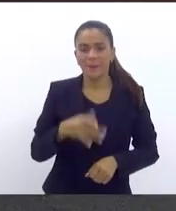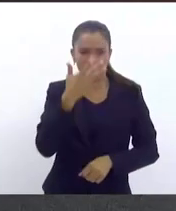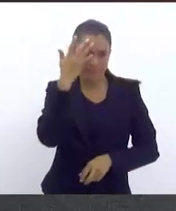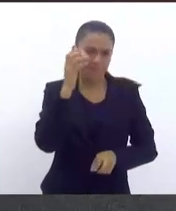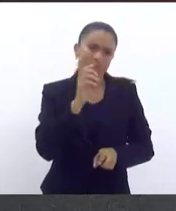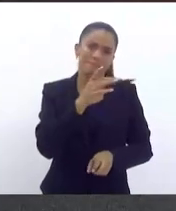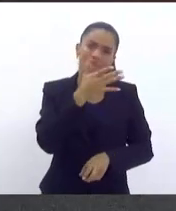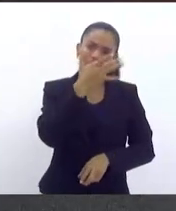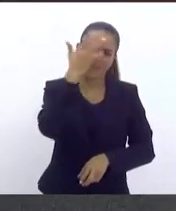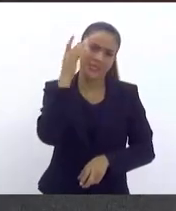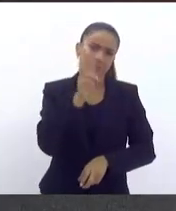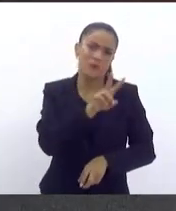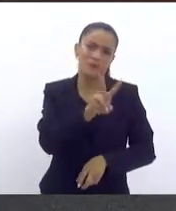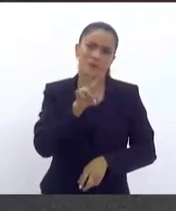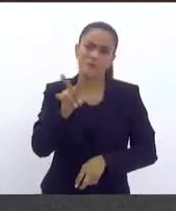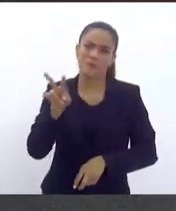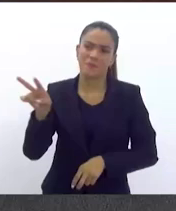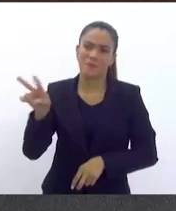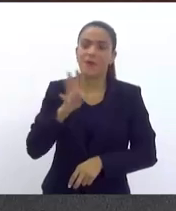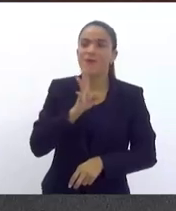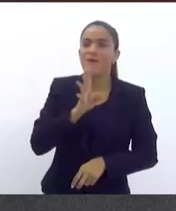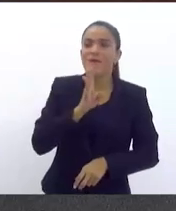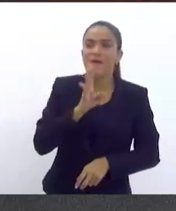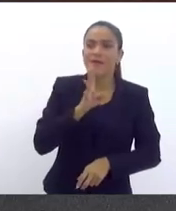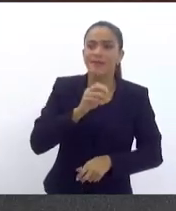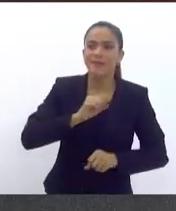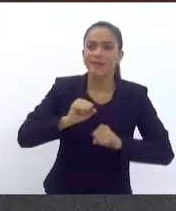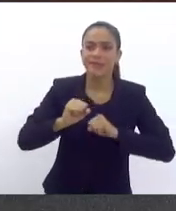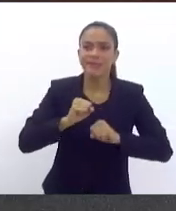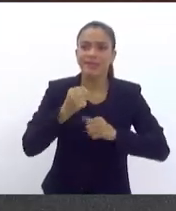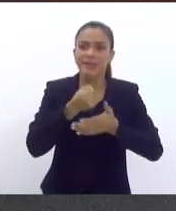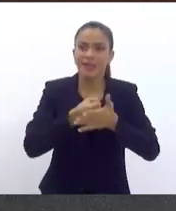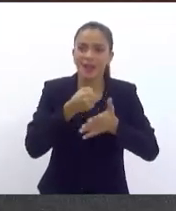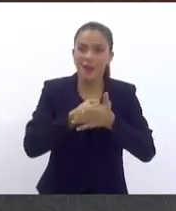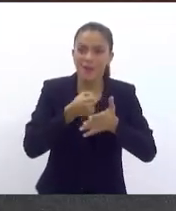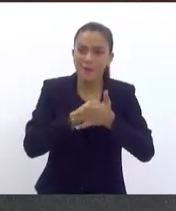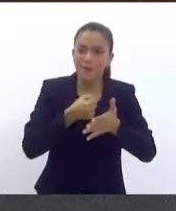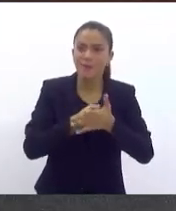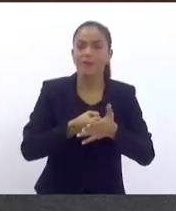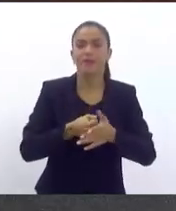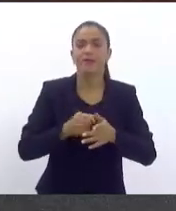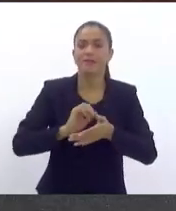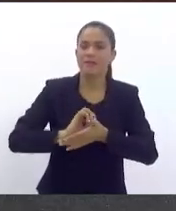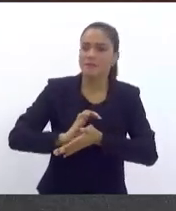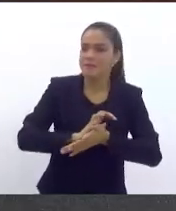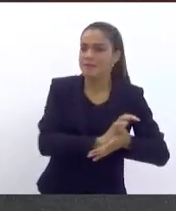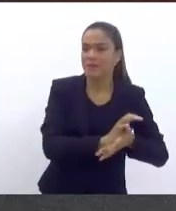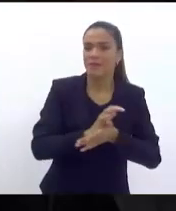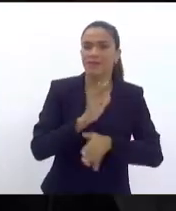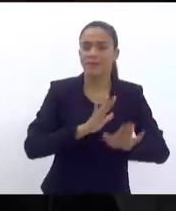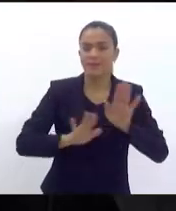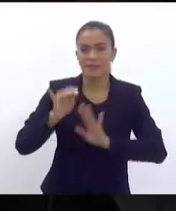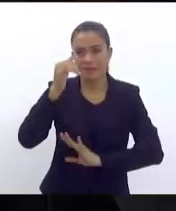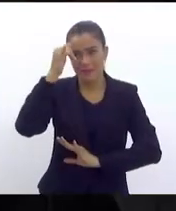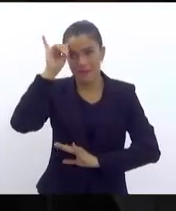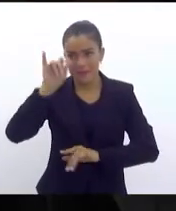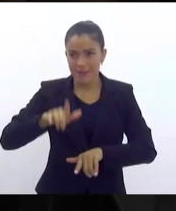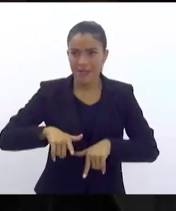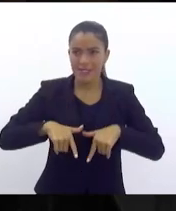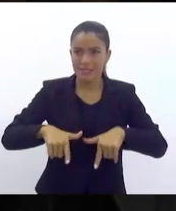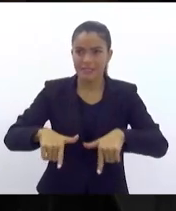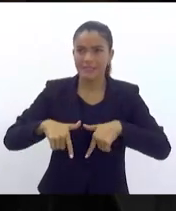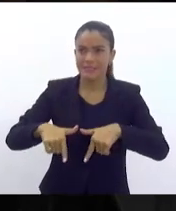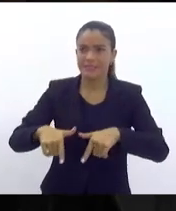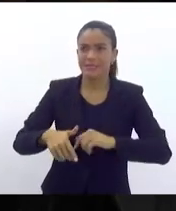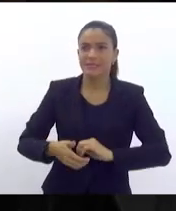conhecidas aqui nessa luta é no combate na prevenção aqui nessas iniciativas que nós temos